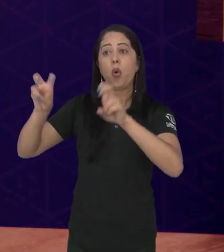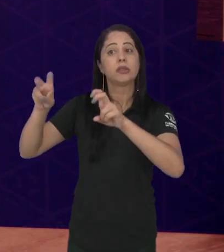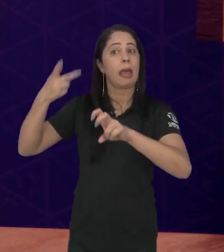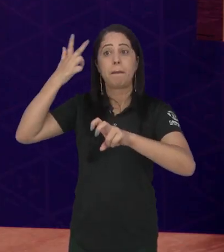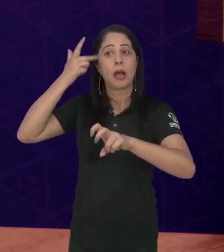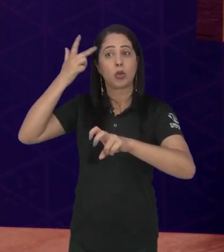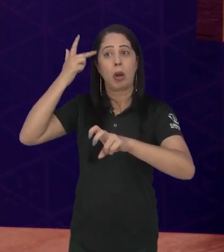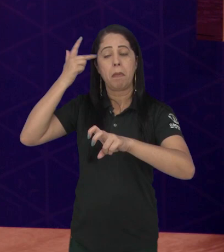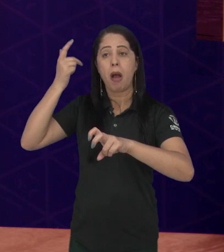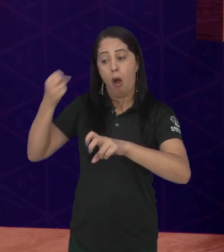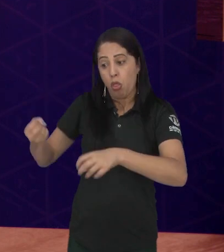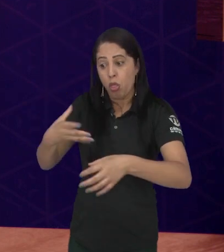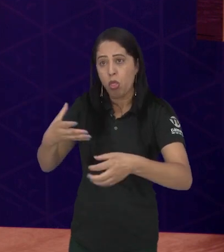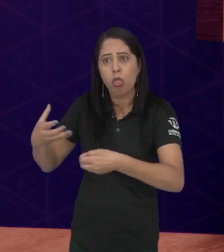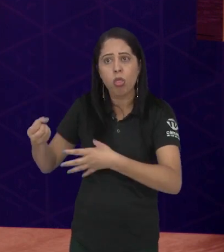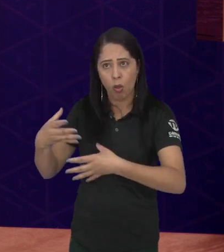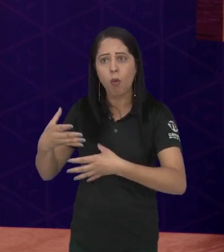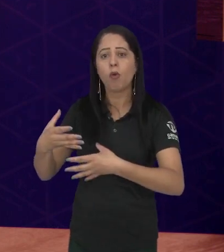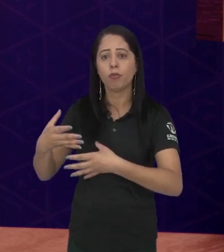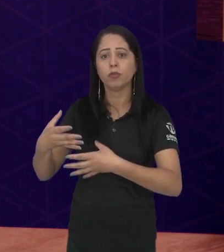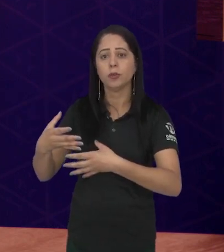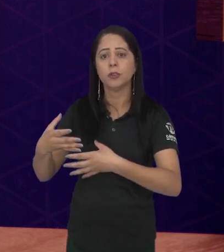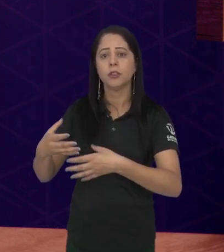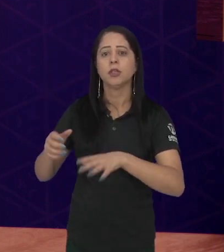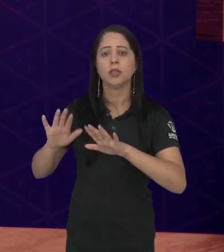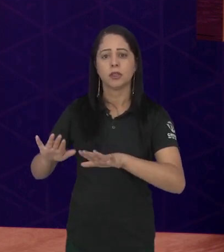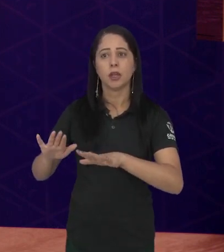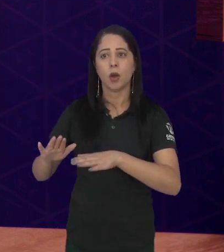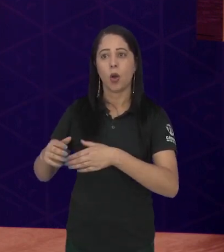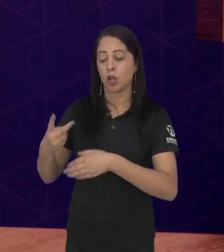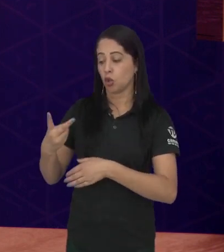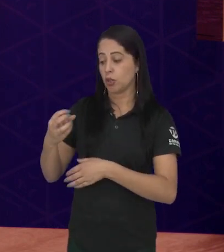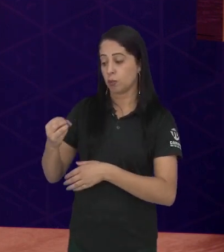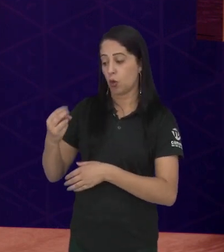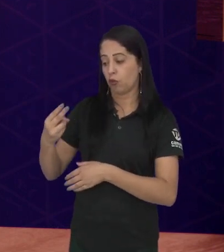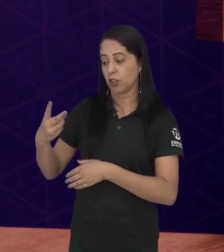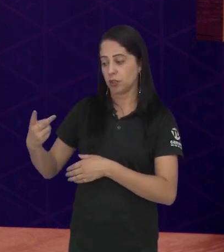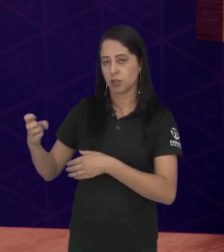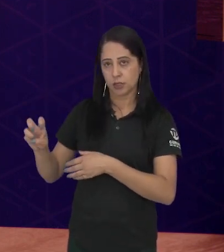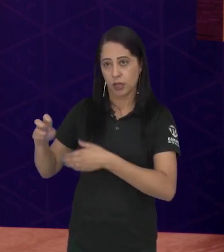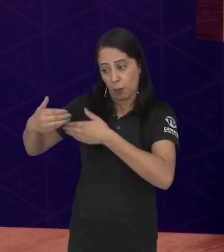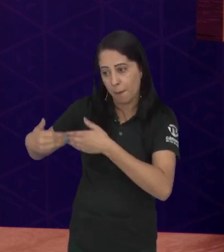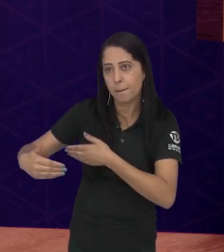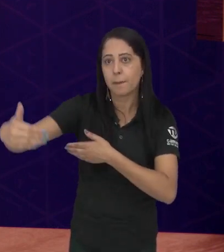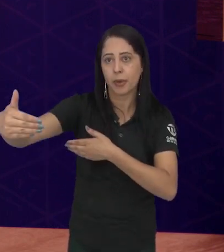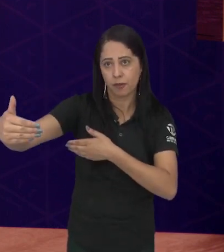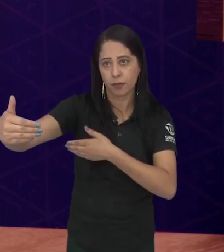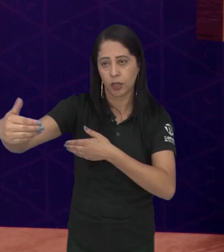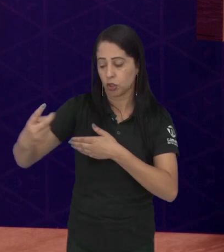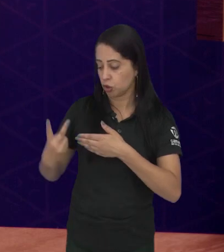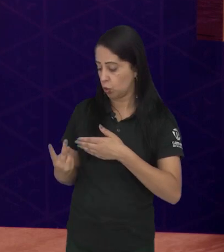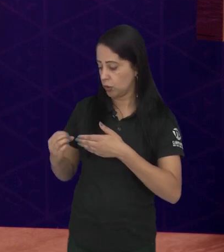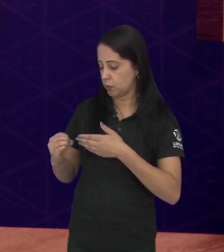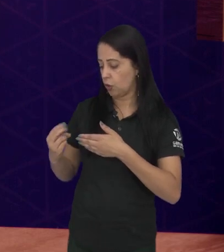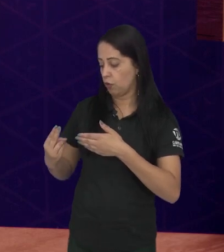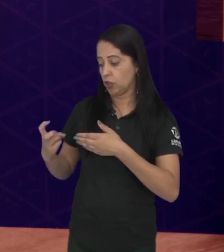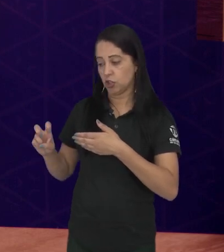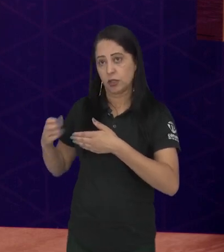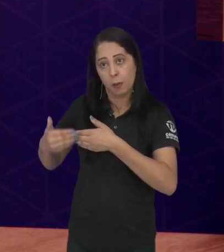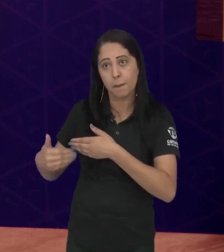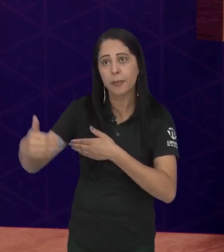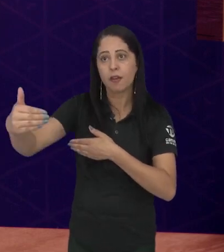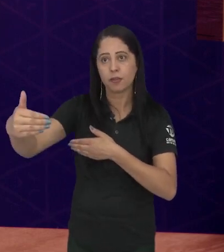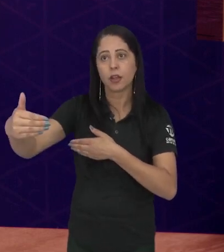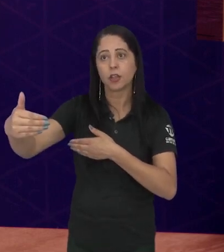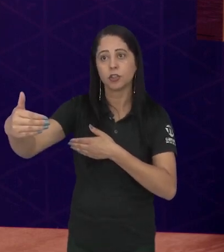super atual, né? Que, inclusive, a partir de 2025, né? O Oscar ele vai